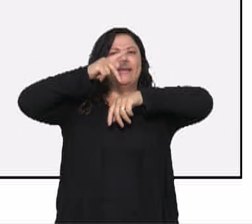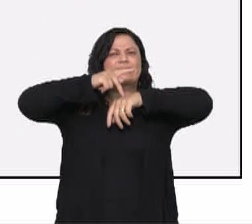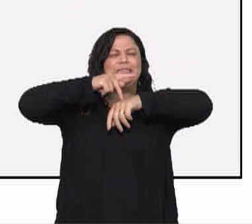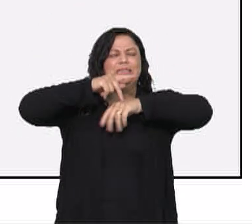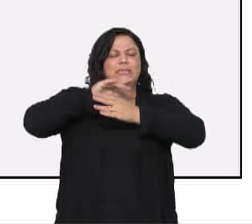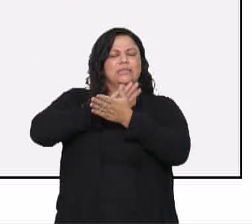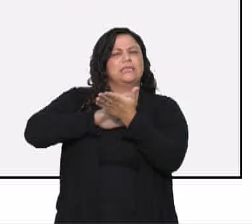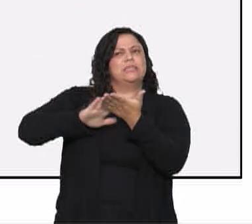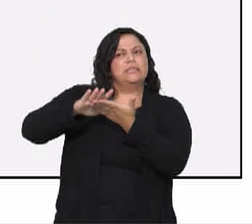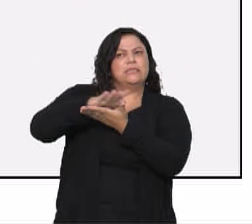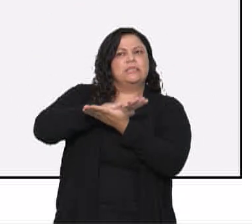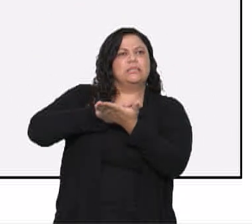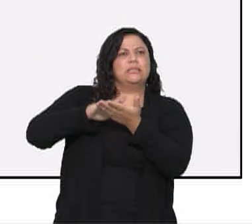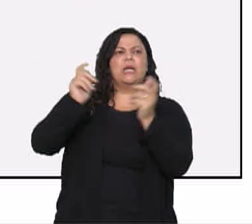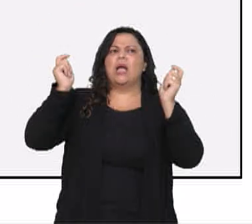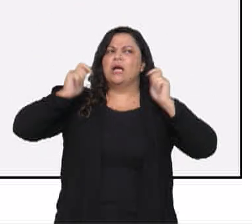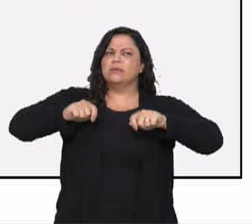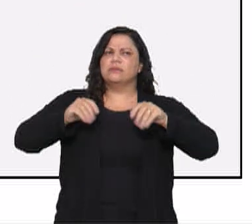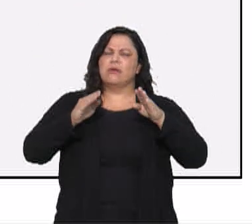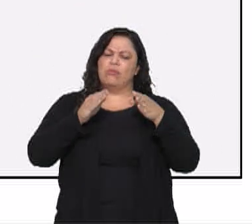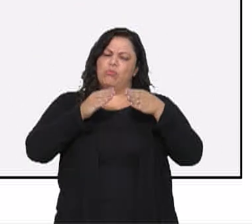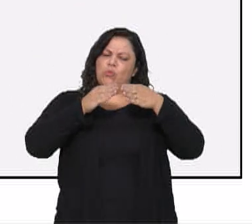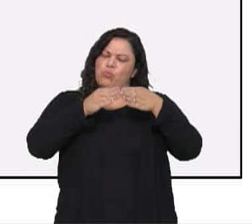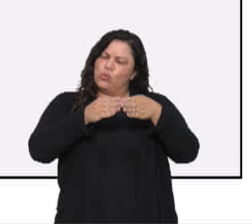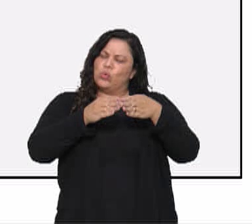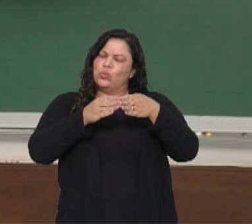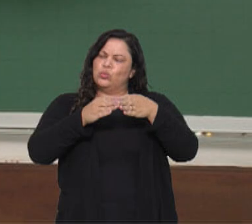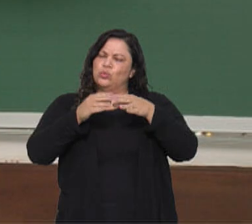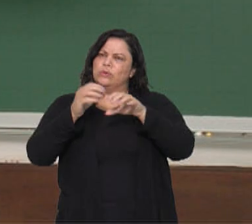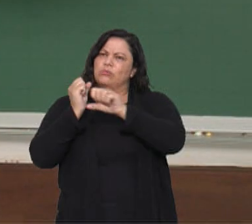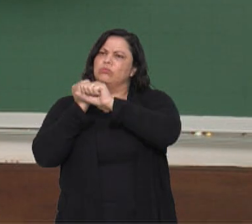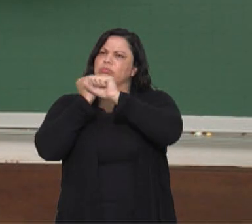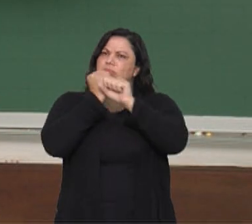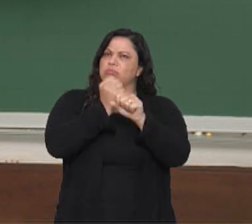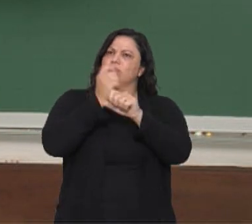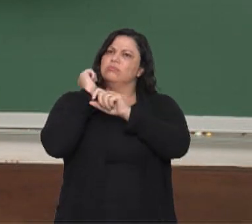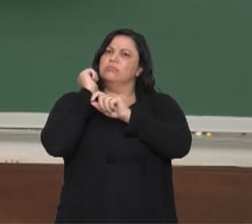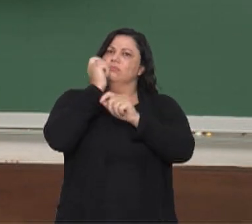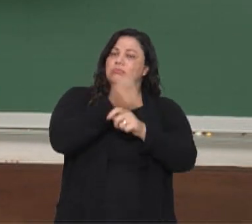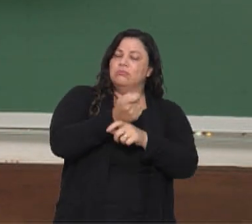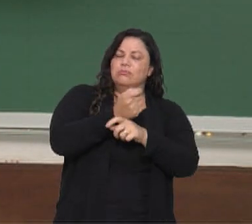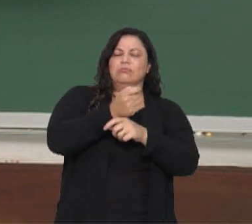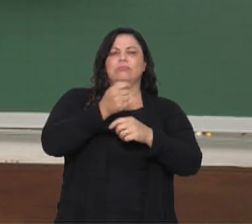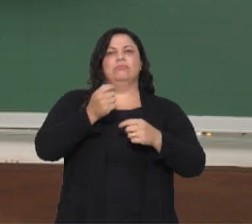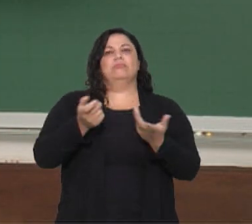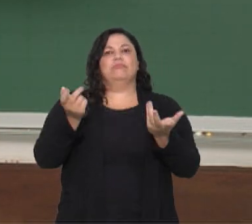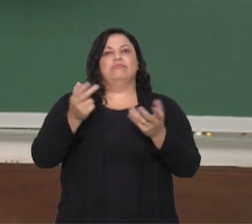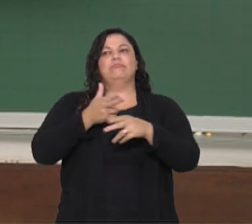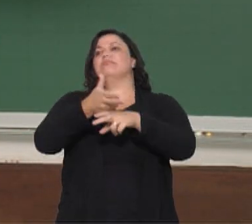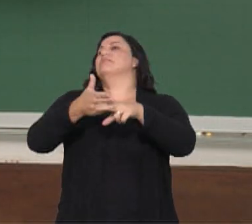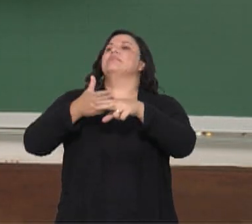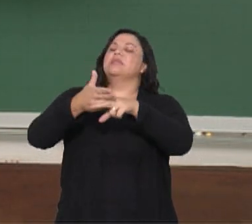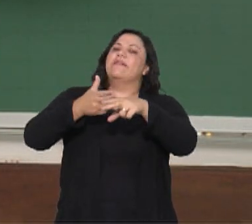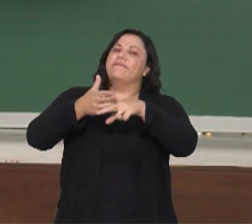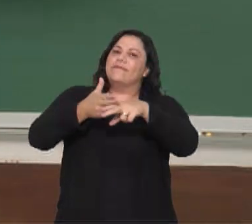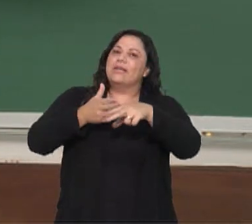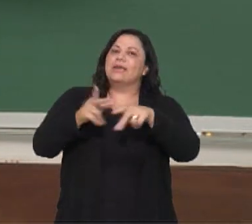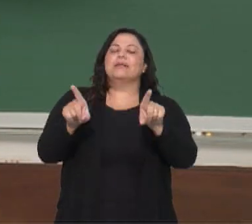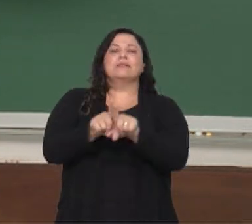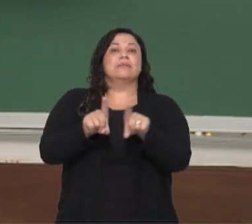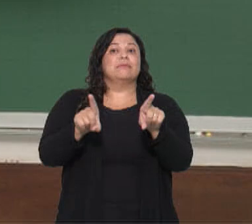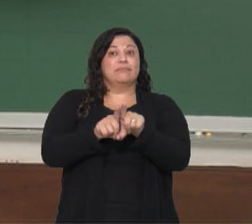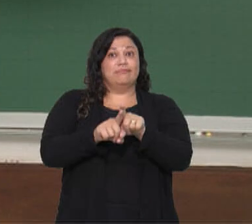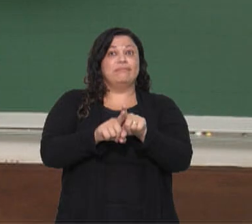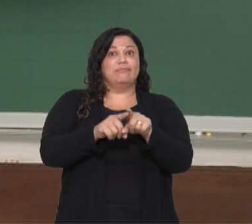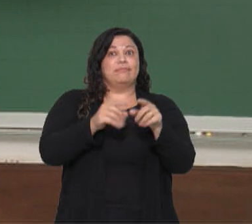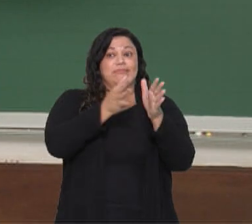inclusive aqui algumas pontas de lança, alguns machados de mão, ok? Facas do período